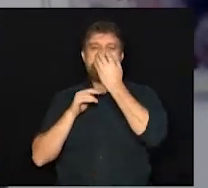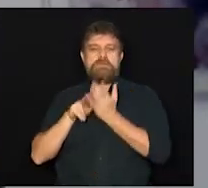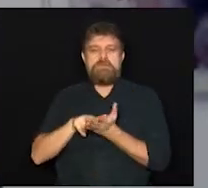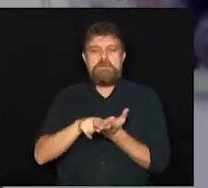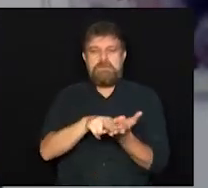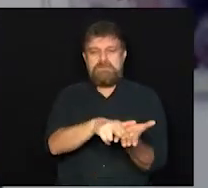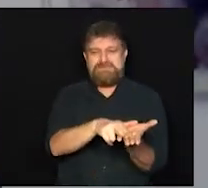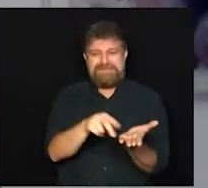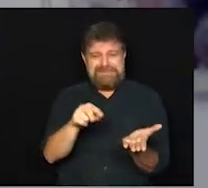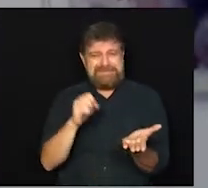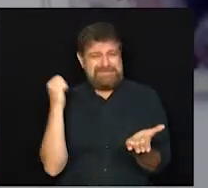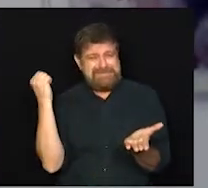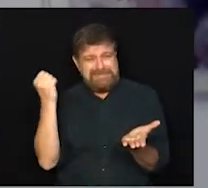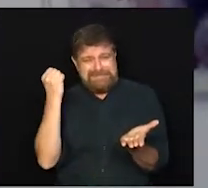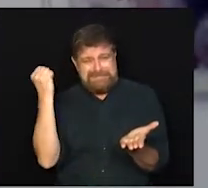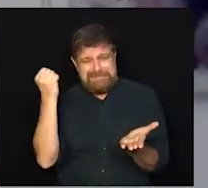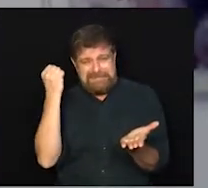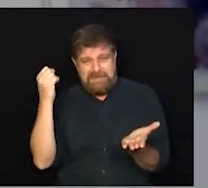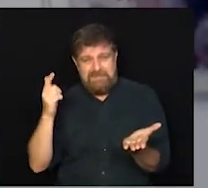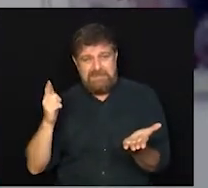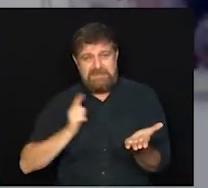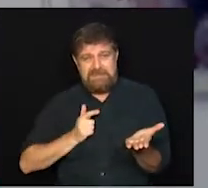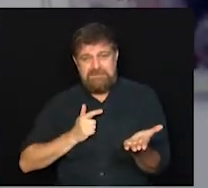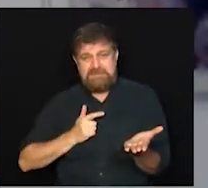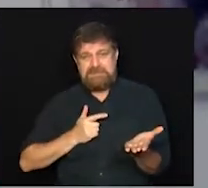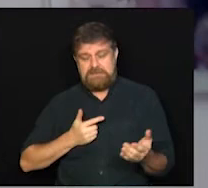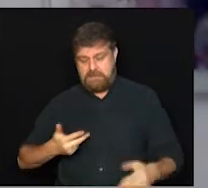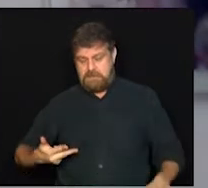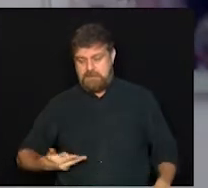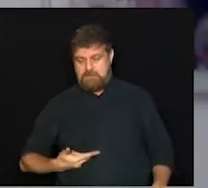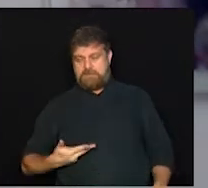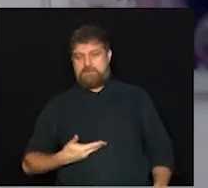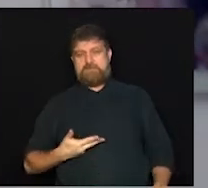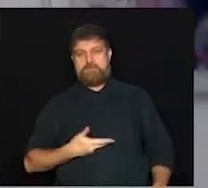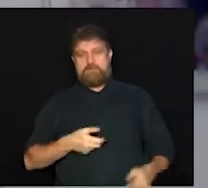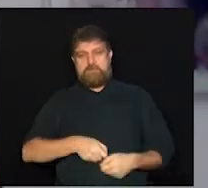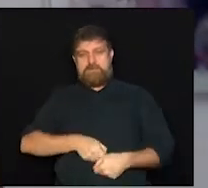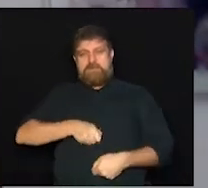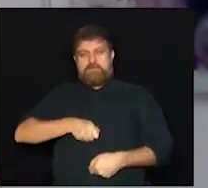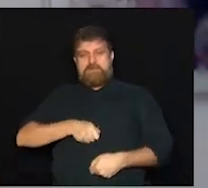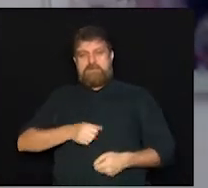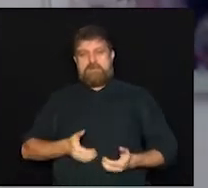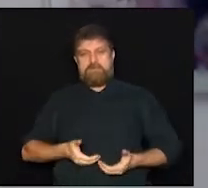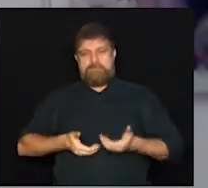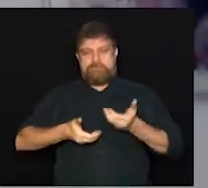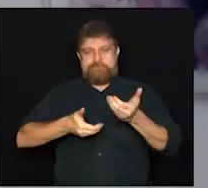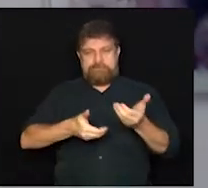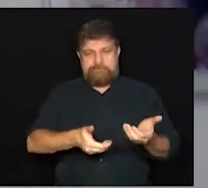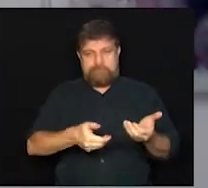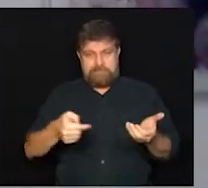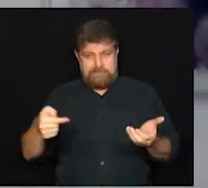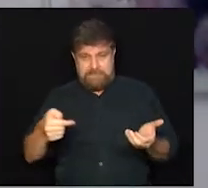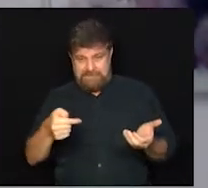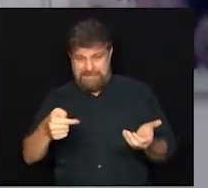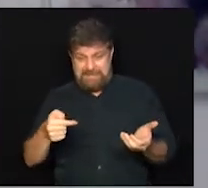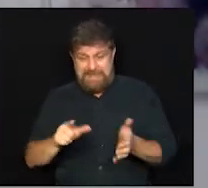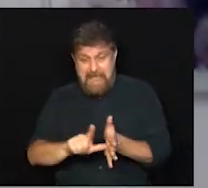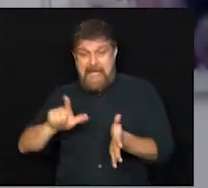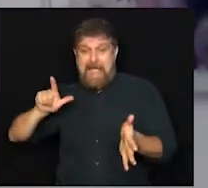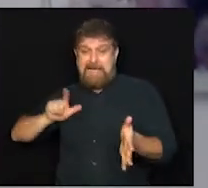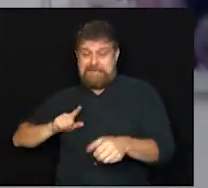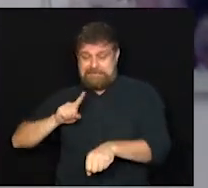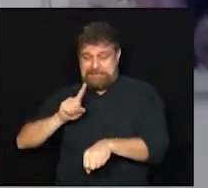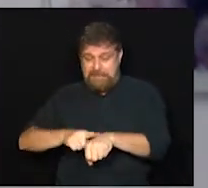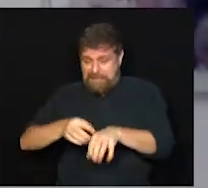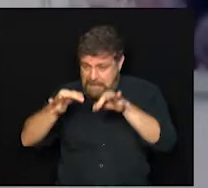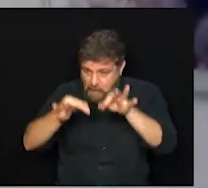tão graves que, às vezes, a gente tem que fazer o parto antes do tempo. Com isso, nasce uma criança prematura. E uma